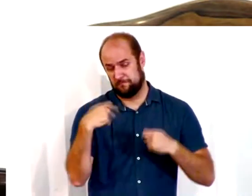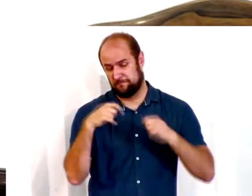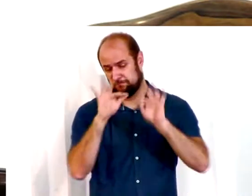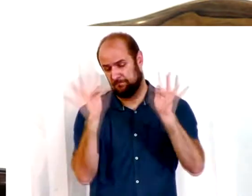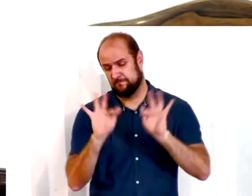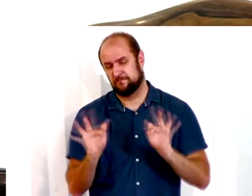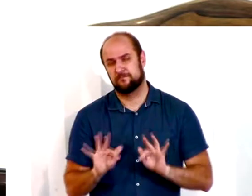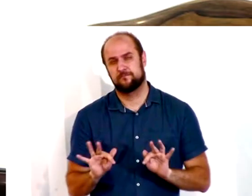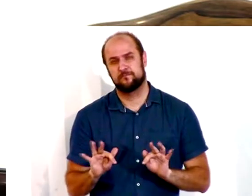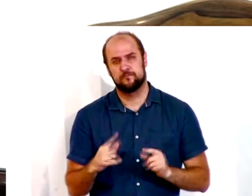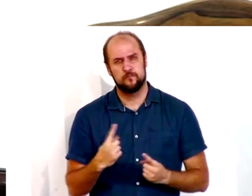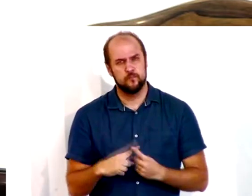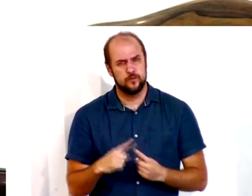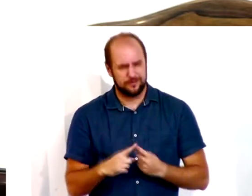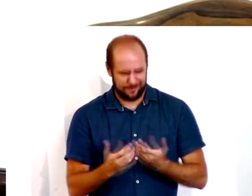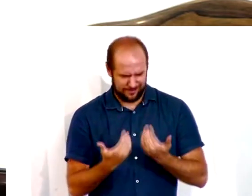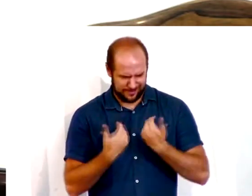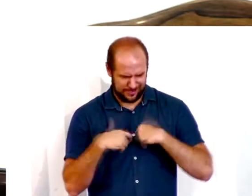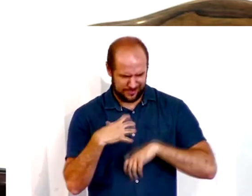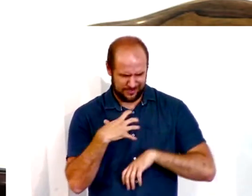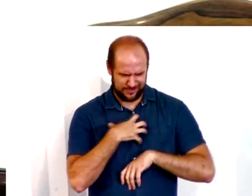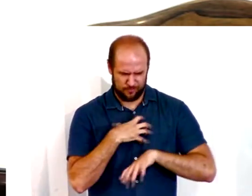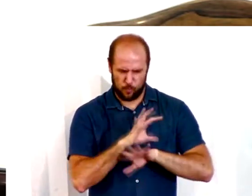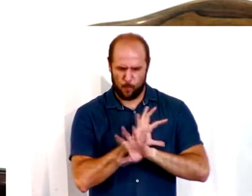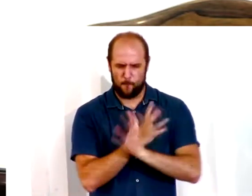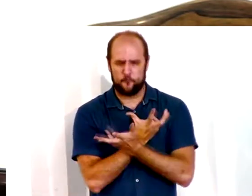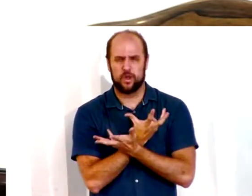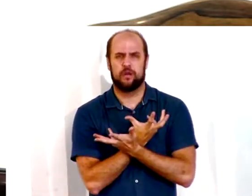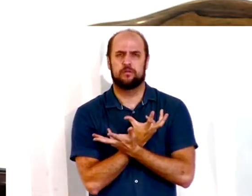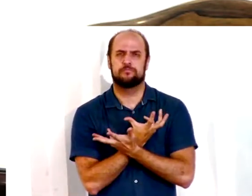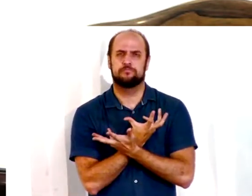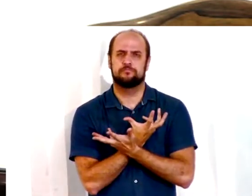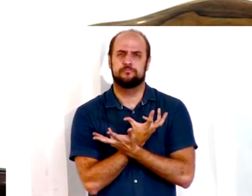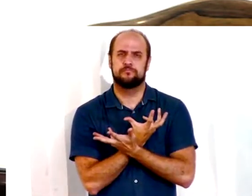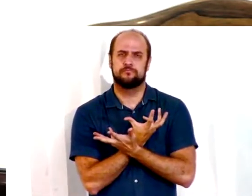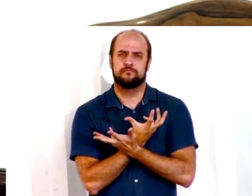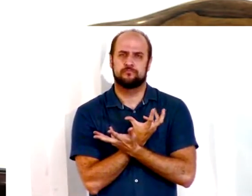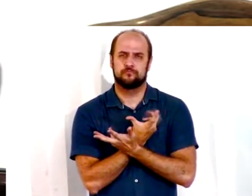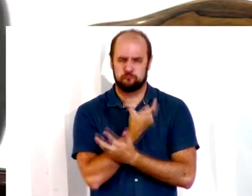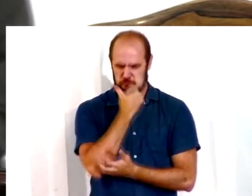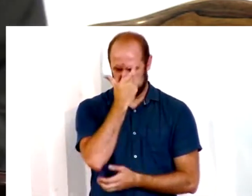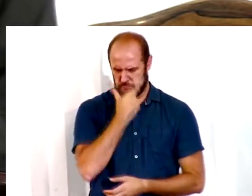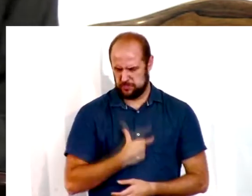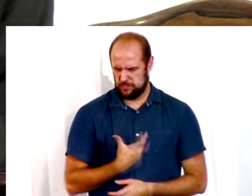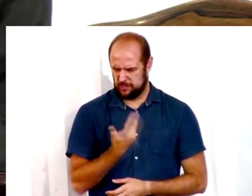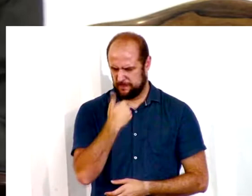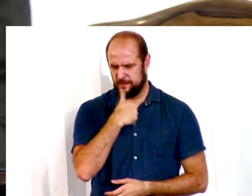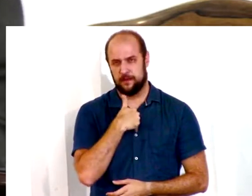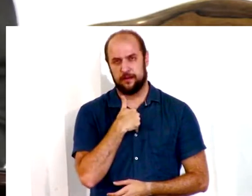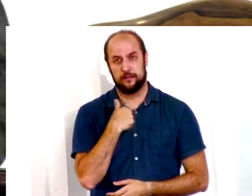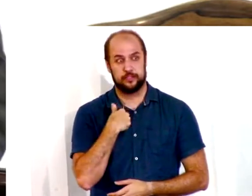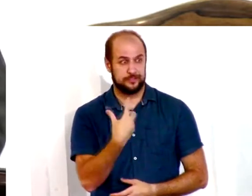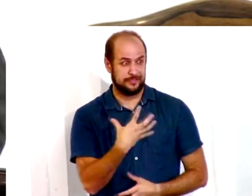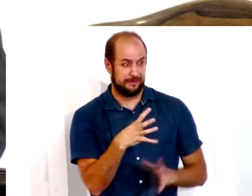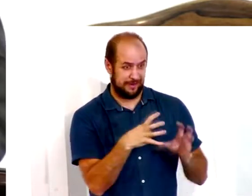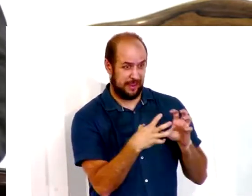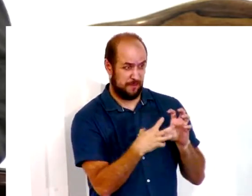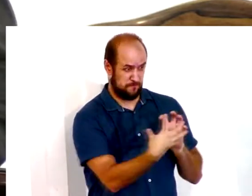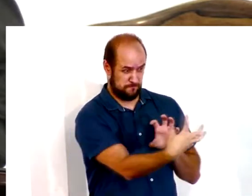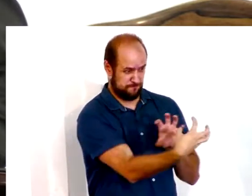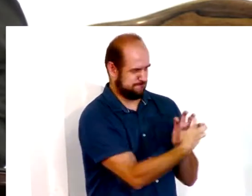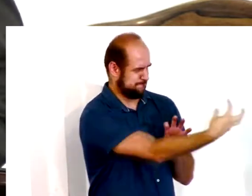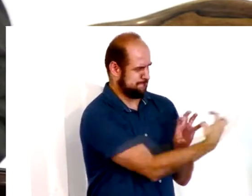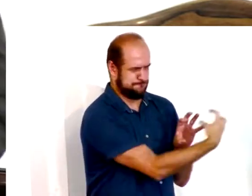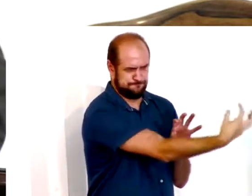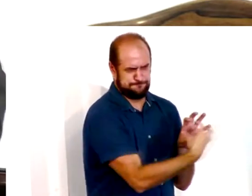porque há um vazio existencial na vida humana. E nessa busca por preencher vazio,